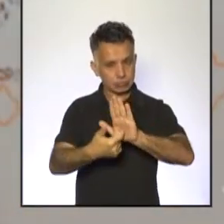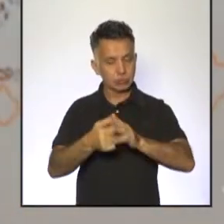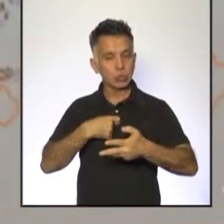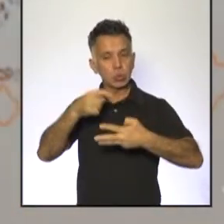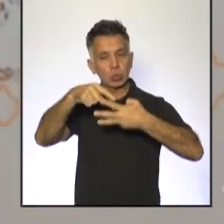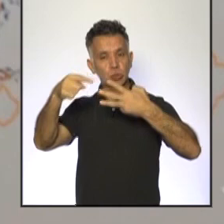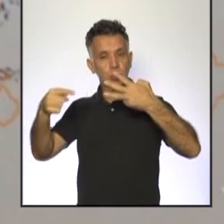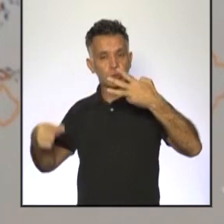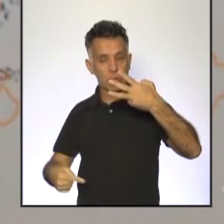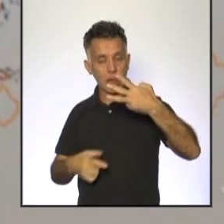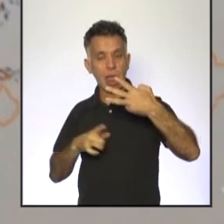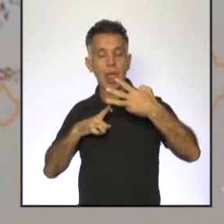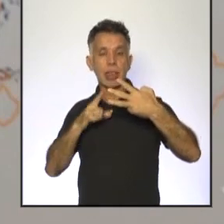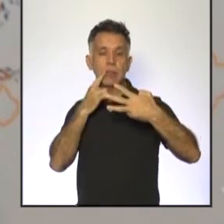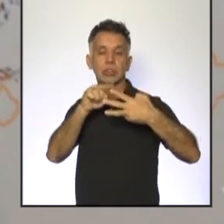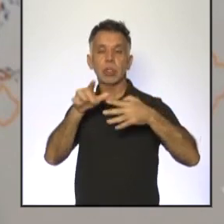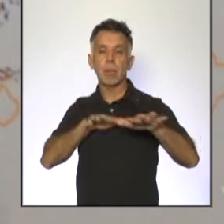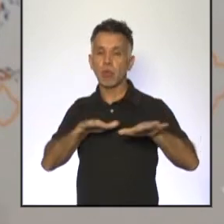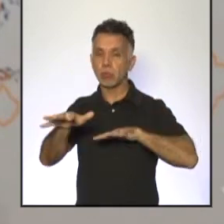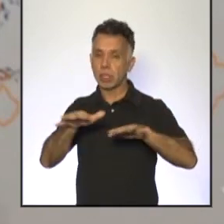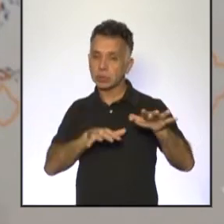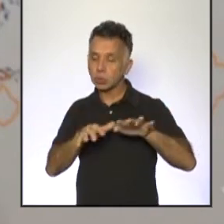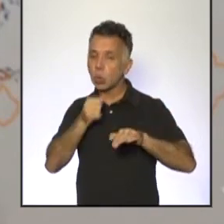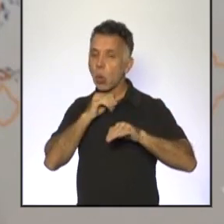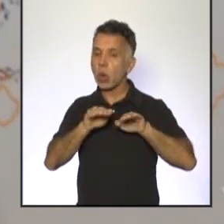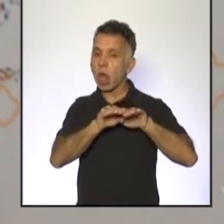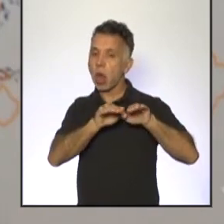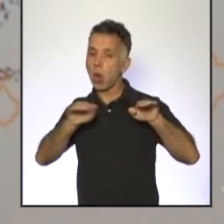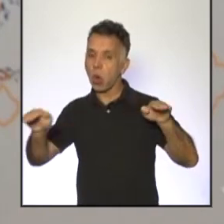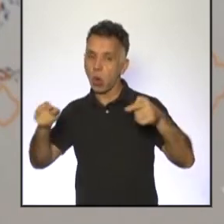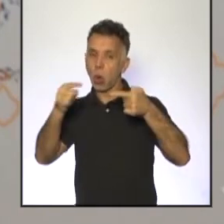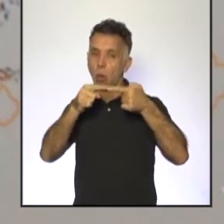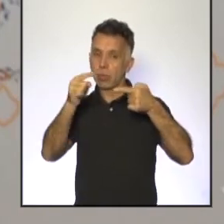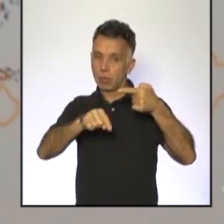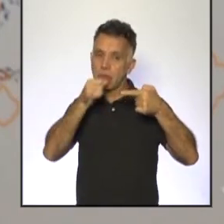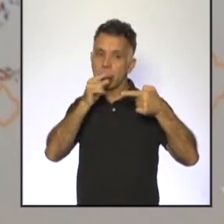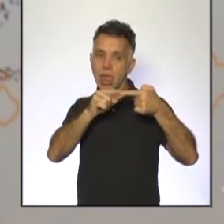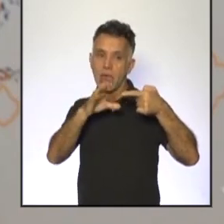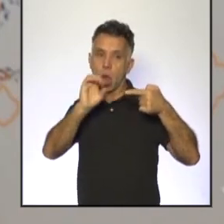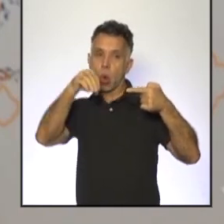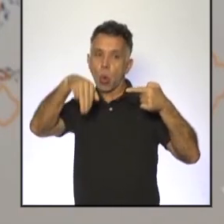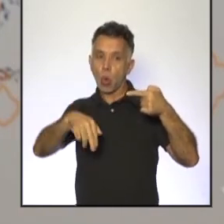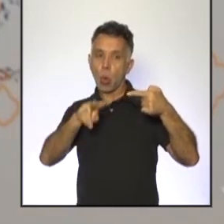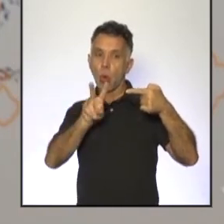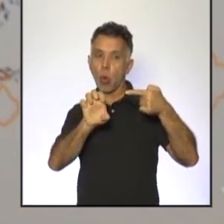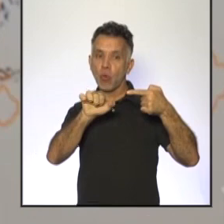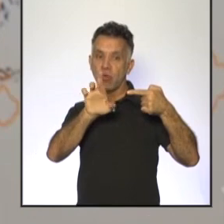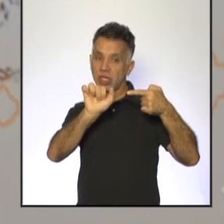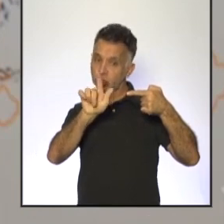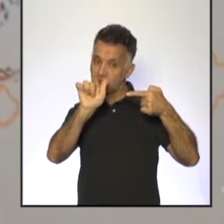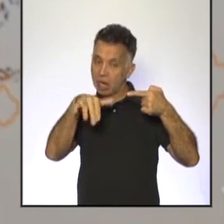movimentos horizontais das placas tectônicas. O primeiro, movimento de convergência